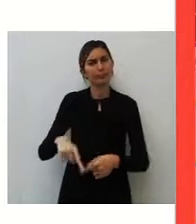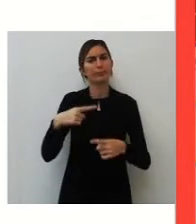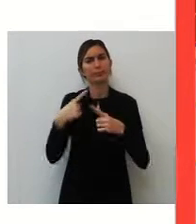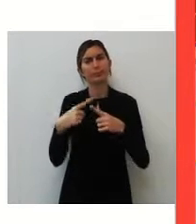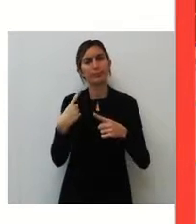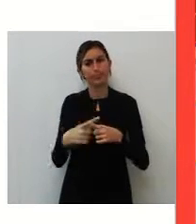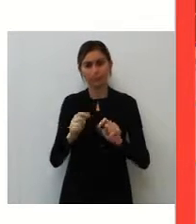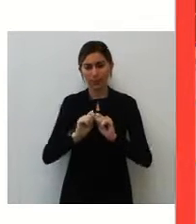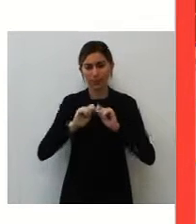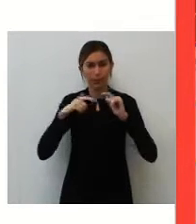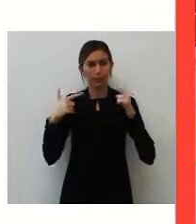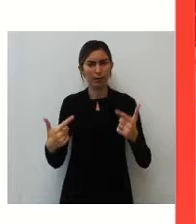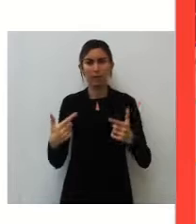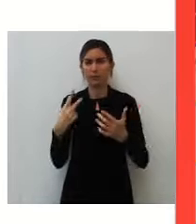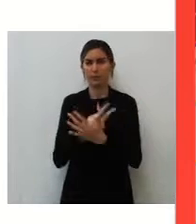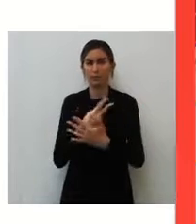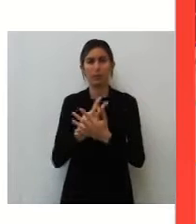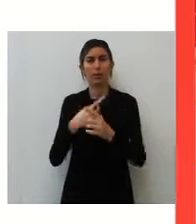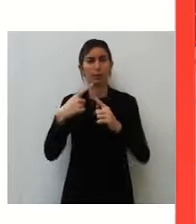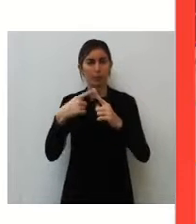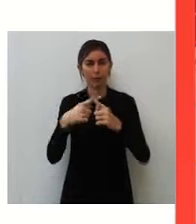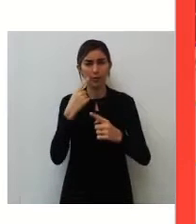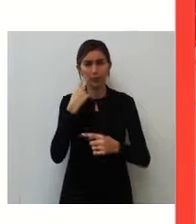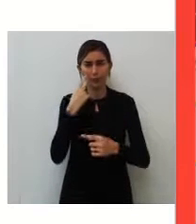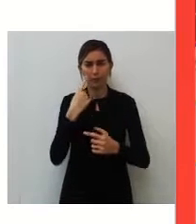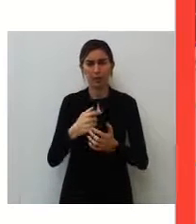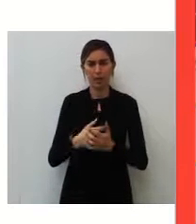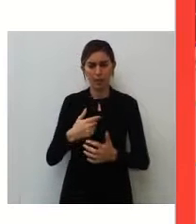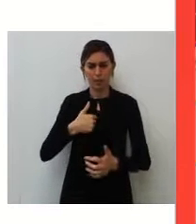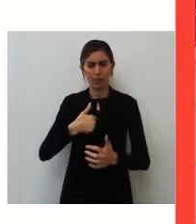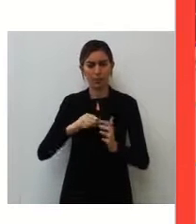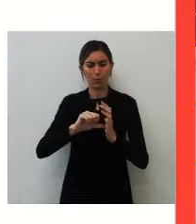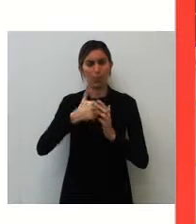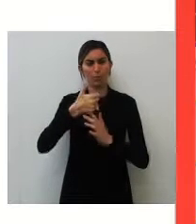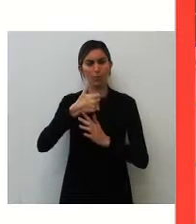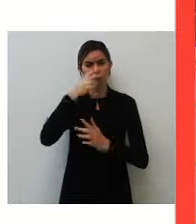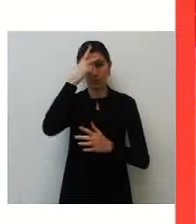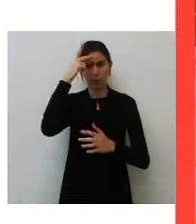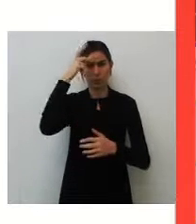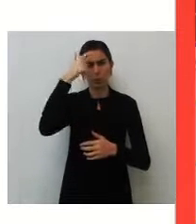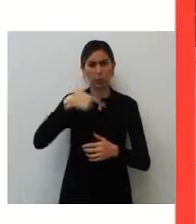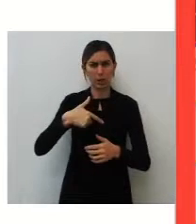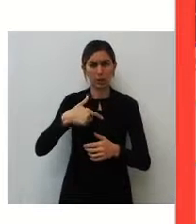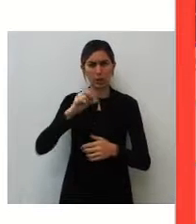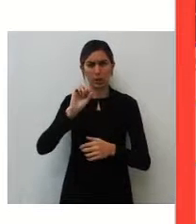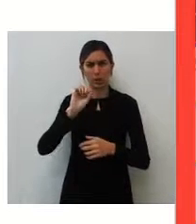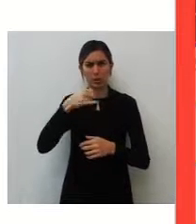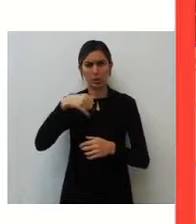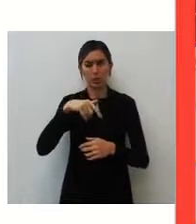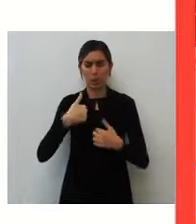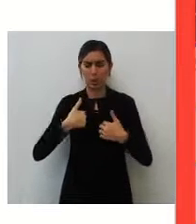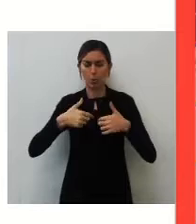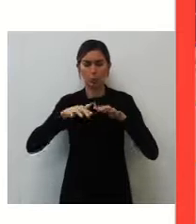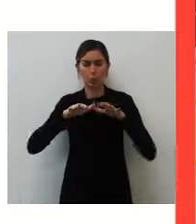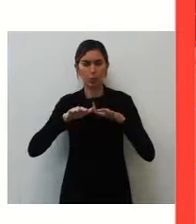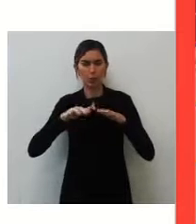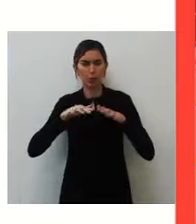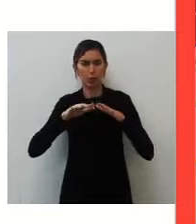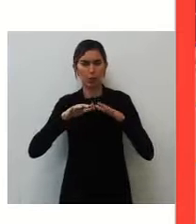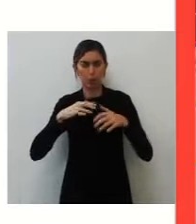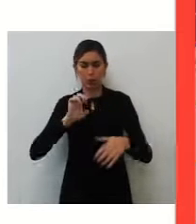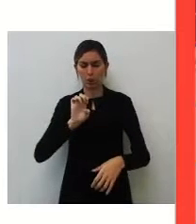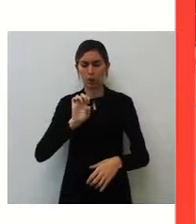vez gente lógico que tá errado olha lá ó primeira pessoa no singular é estou